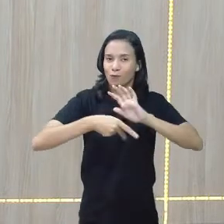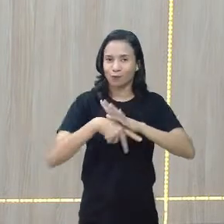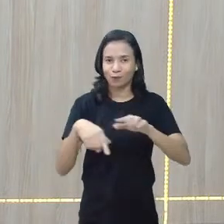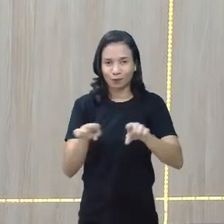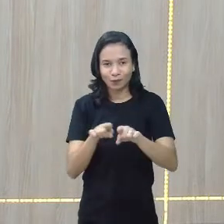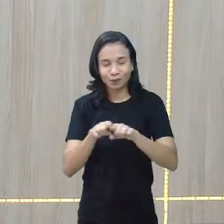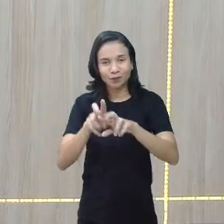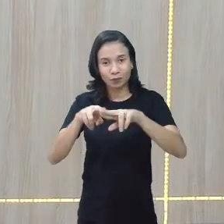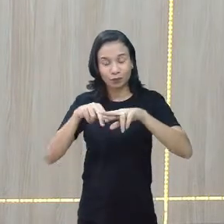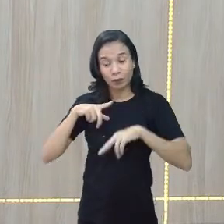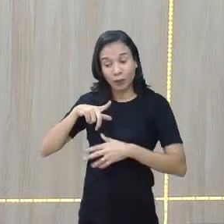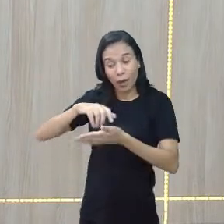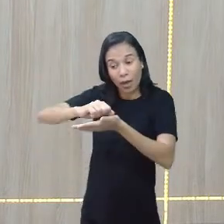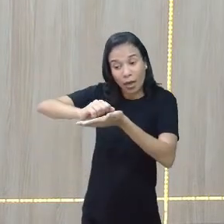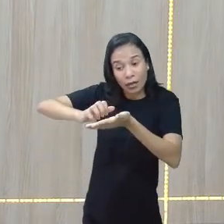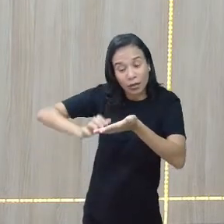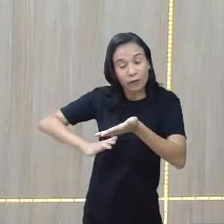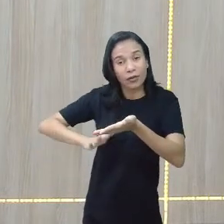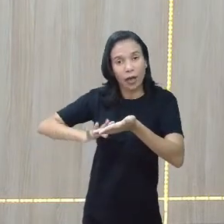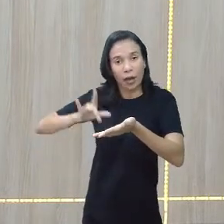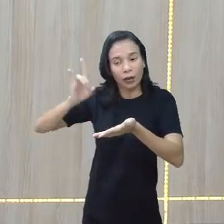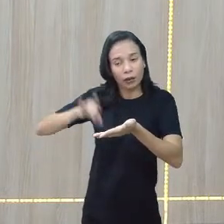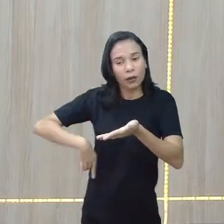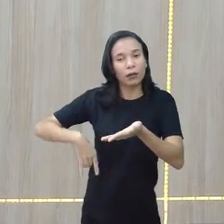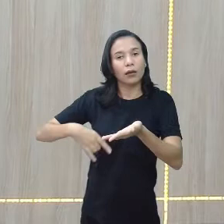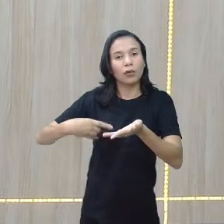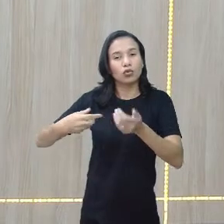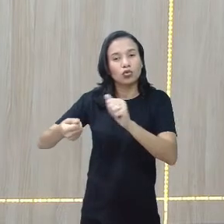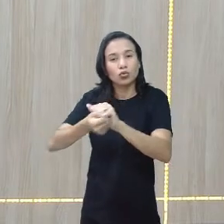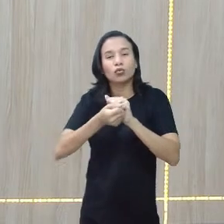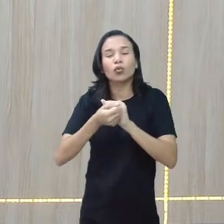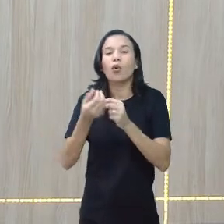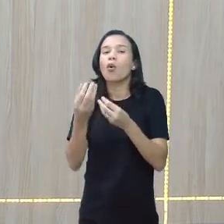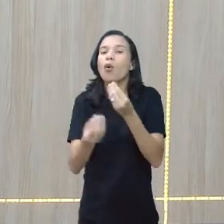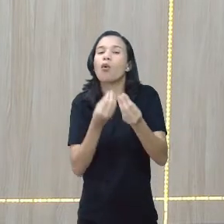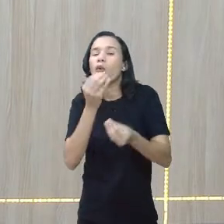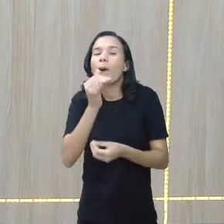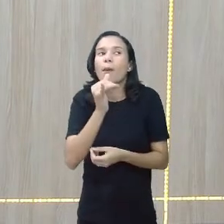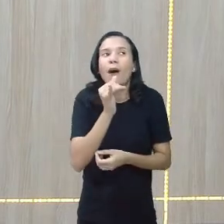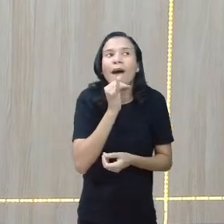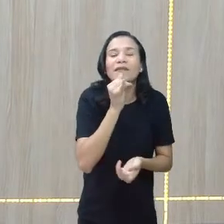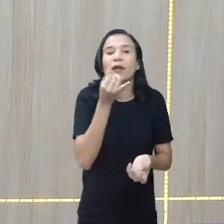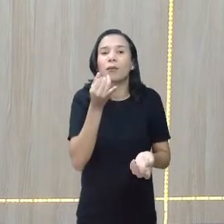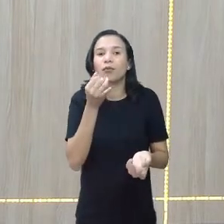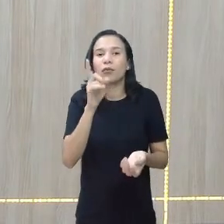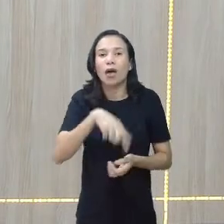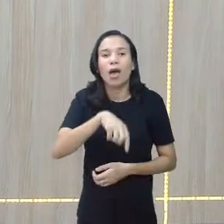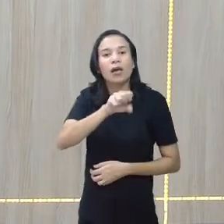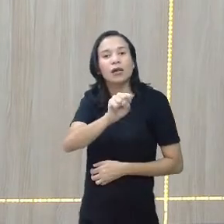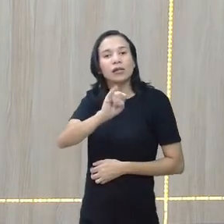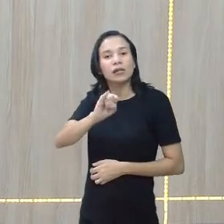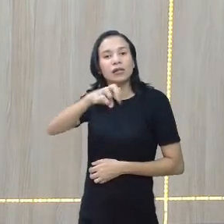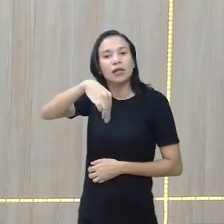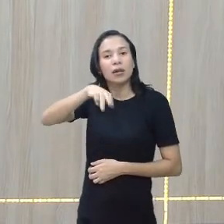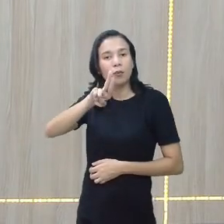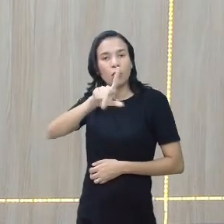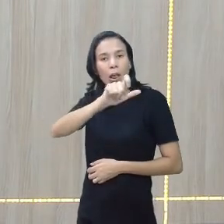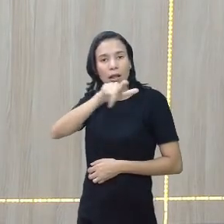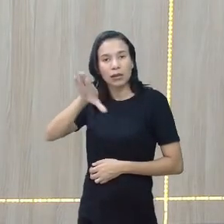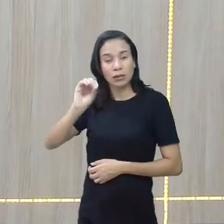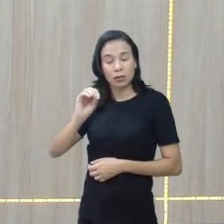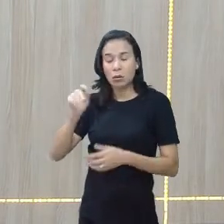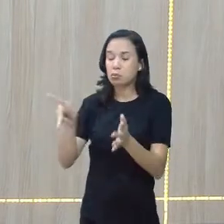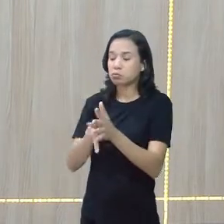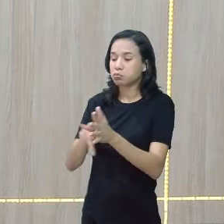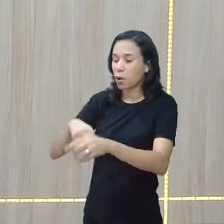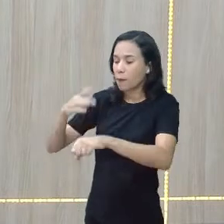Então, a gente tem as atividades que são feitas com simulações, né, com simulações de objetos que fazem parte da nossa